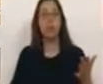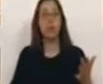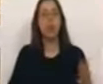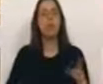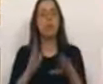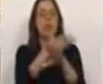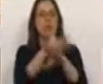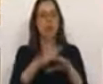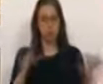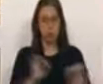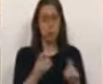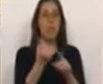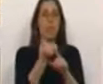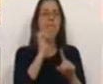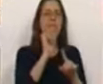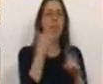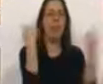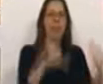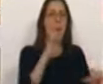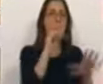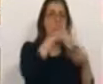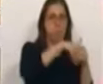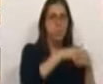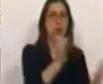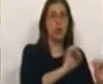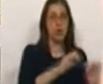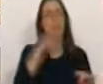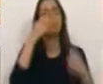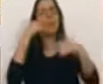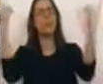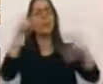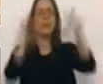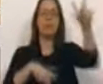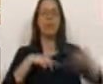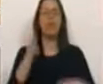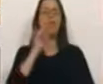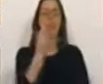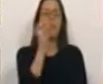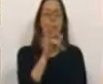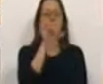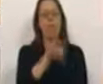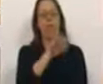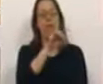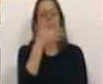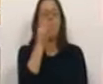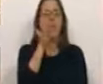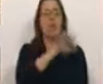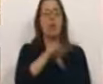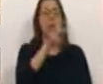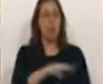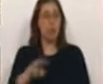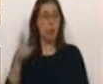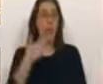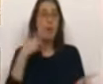não segregou os ativos do banco que deveria e foi dito aos portugueses que custaria 4,9 mil milhões de euros, 4.900 milhões de